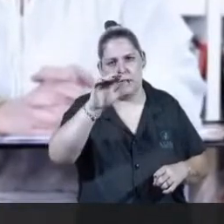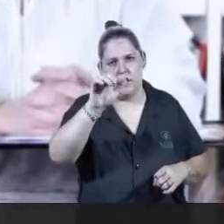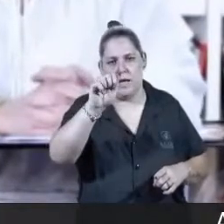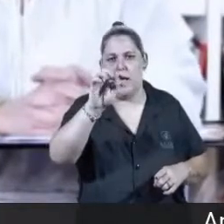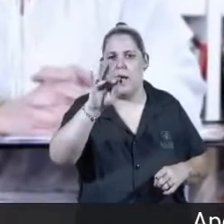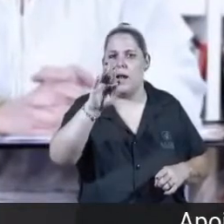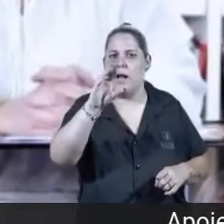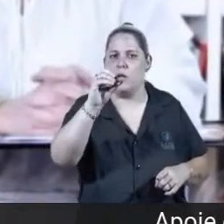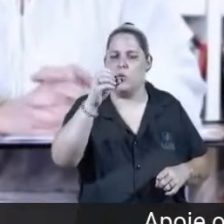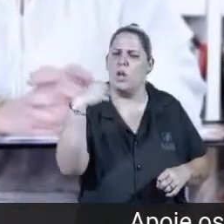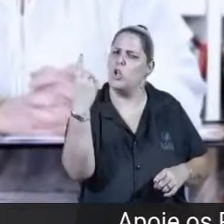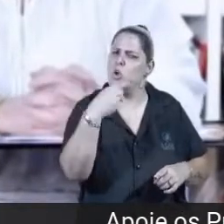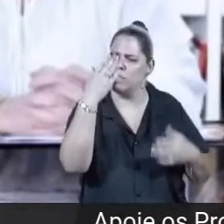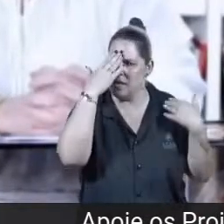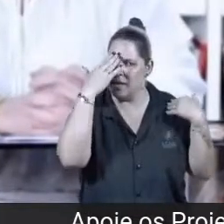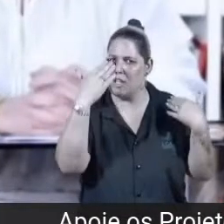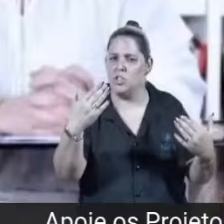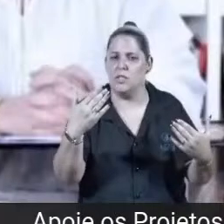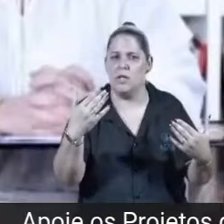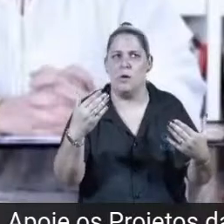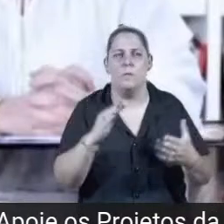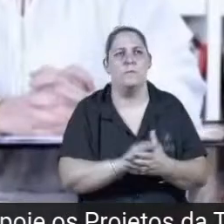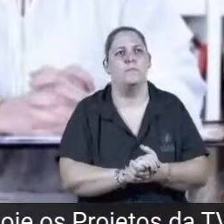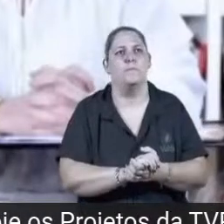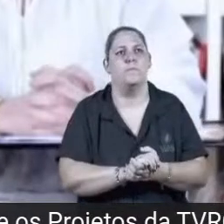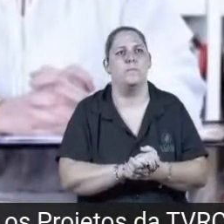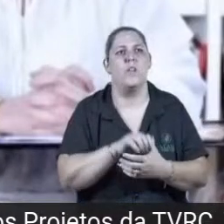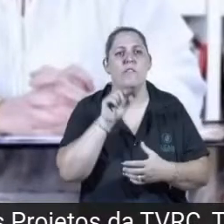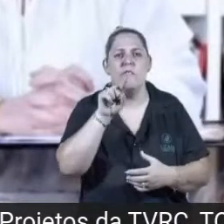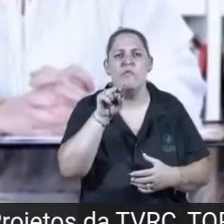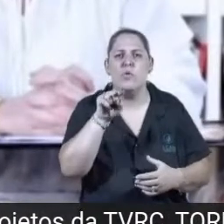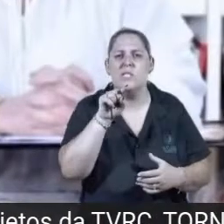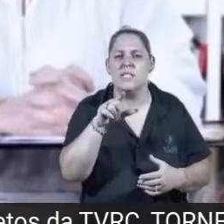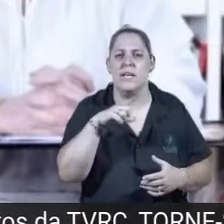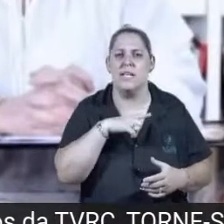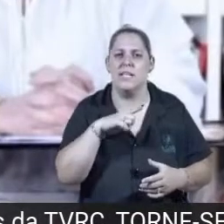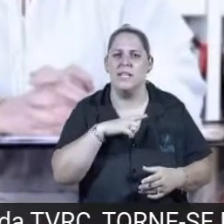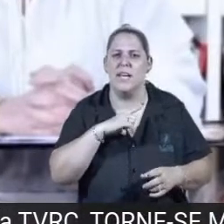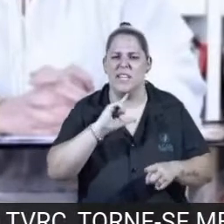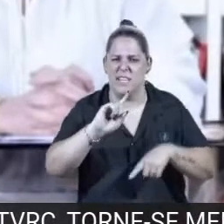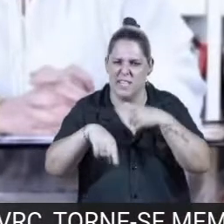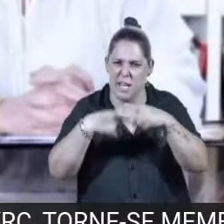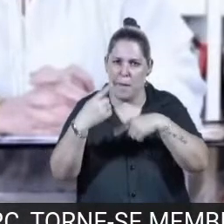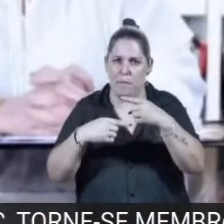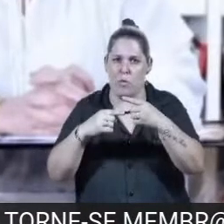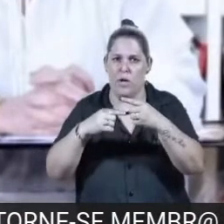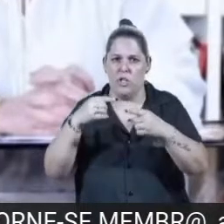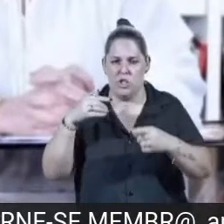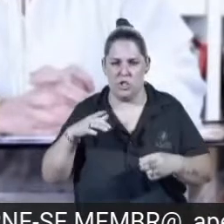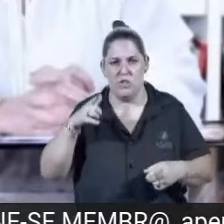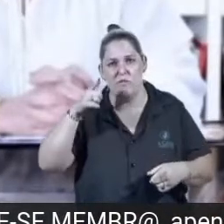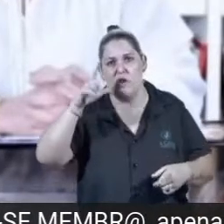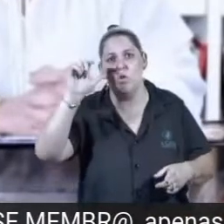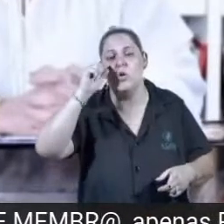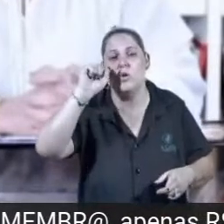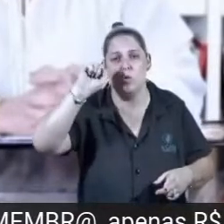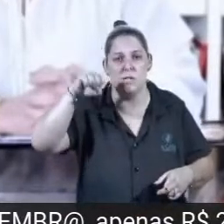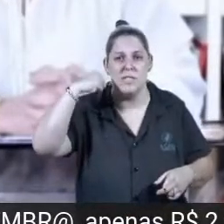nossa gratidão pelo fato de você ter, depois de eleito senador da